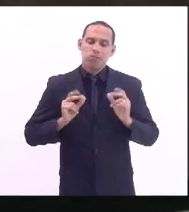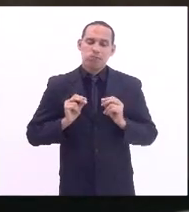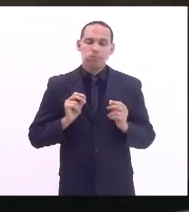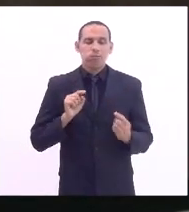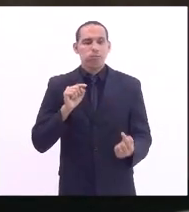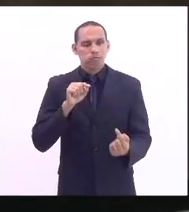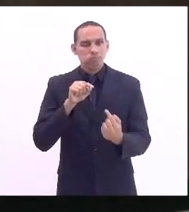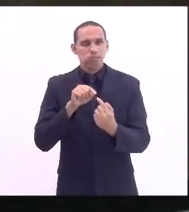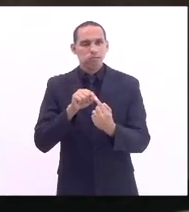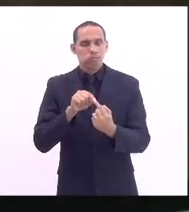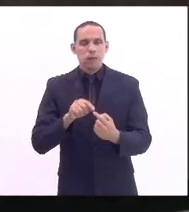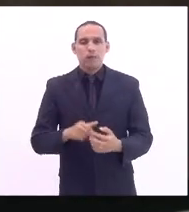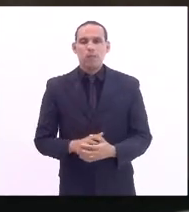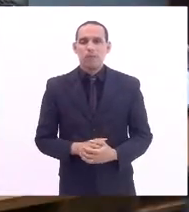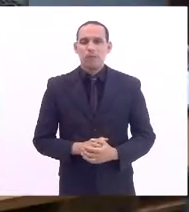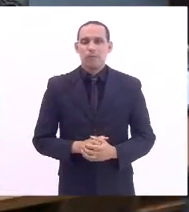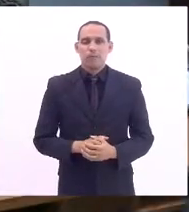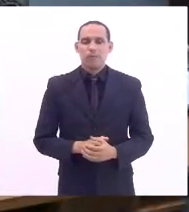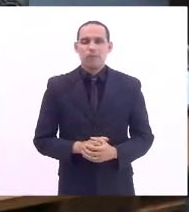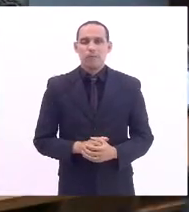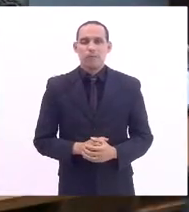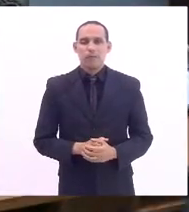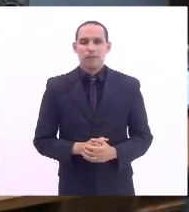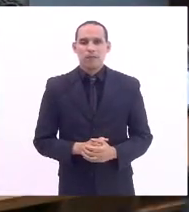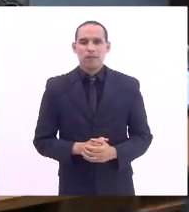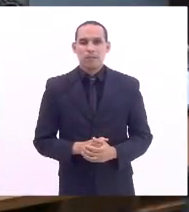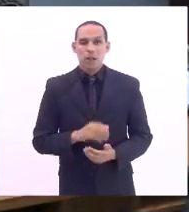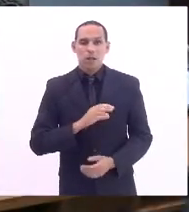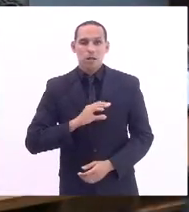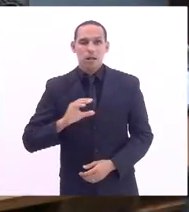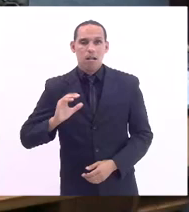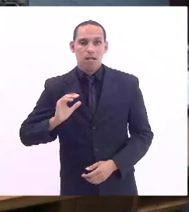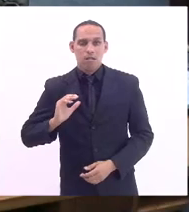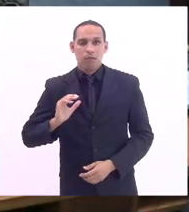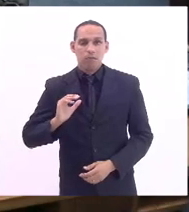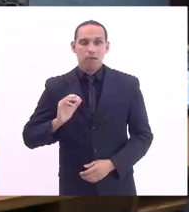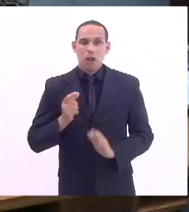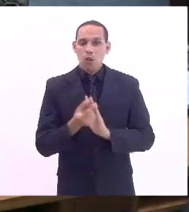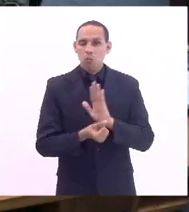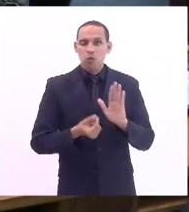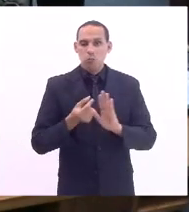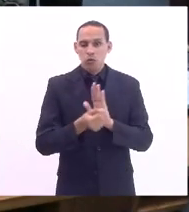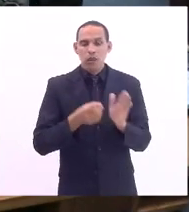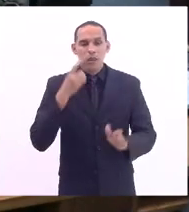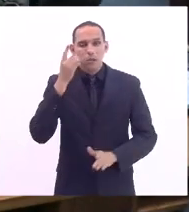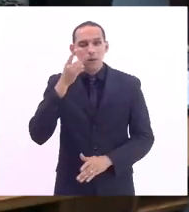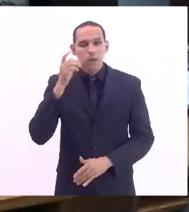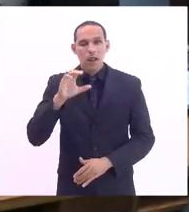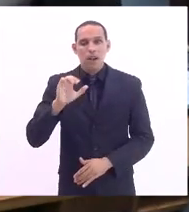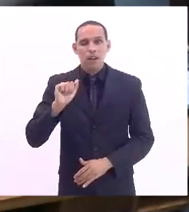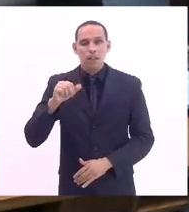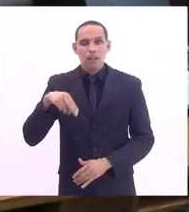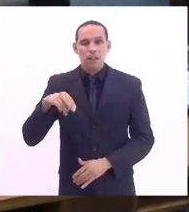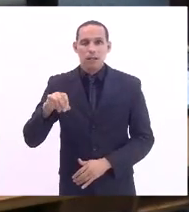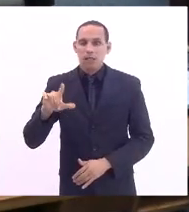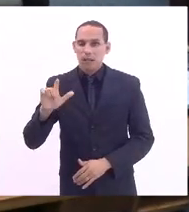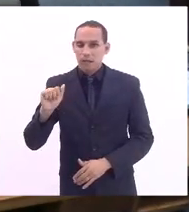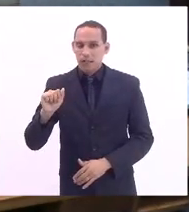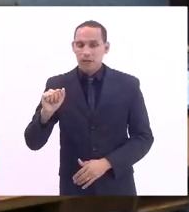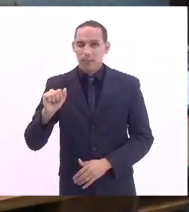voto favorável. Pela Comissão de Orçamento, deputado Márcio Canella.